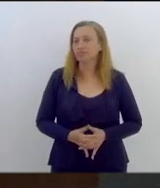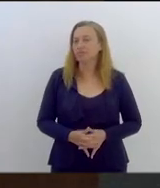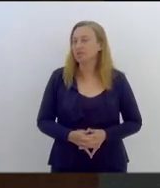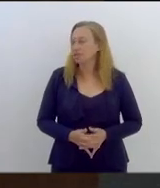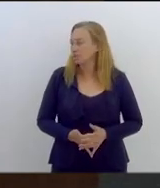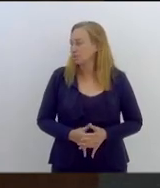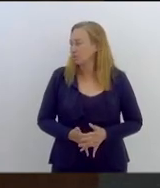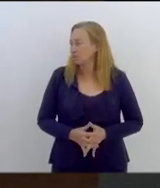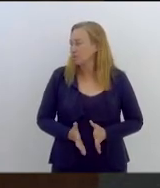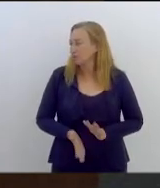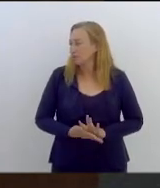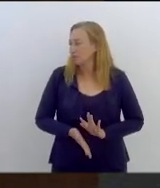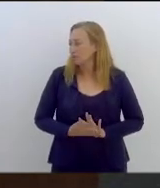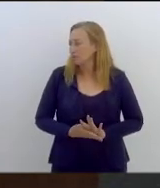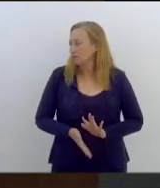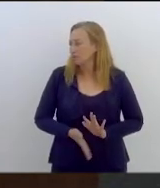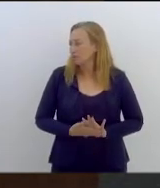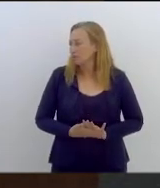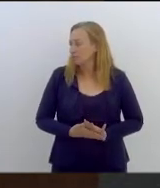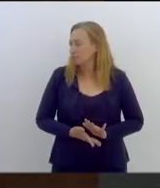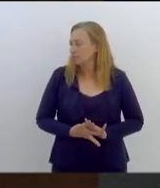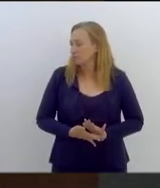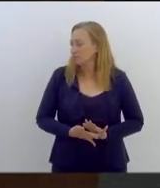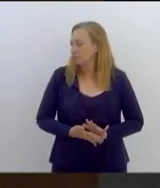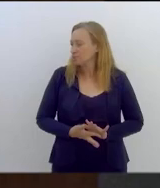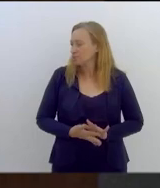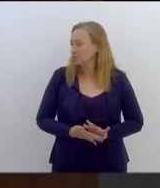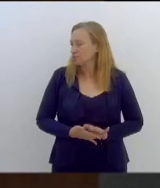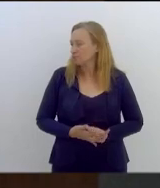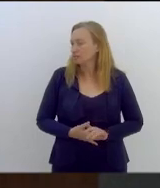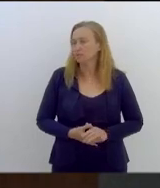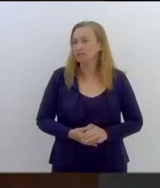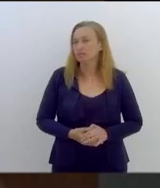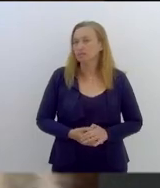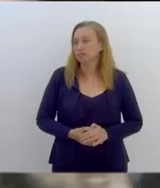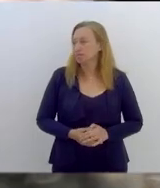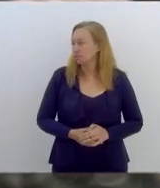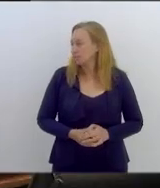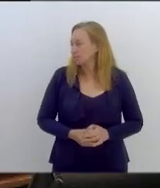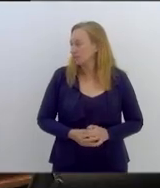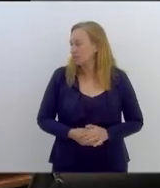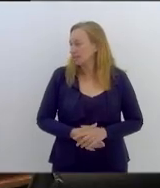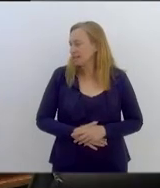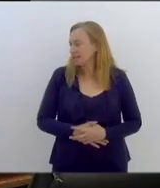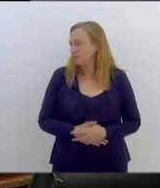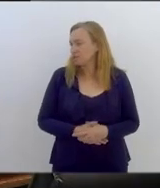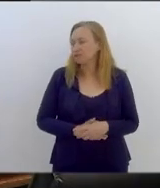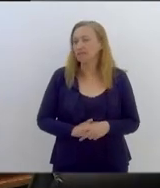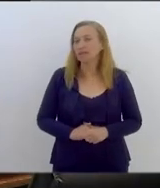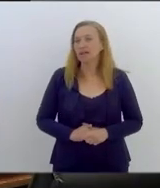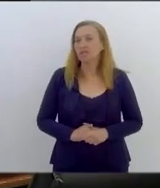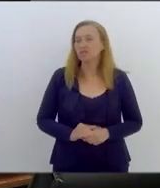Você pegou que era o sempre que possível, né? É. Talvez eu tenha traduzido isso.